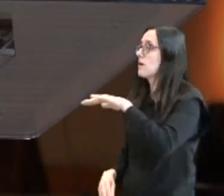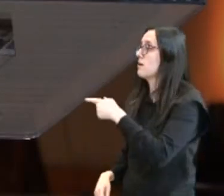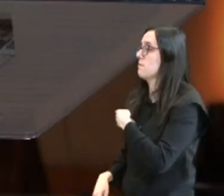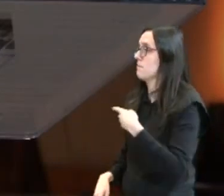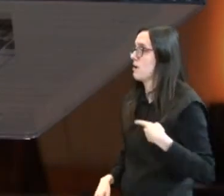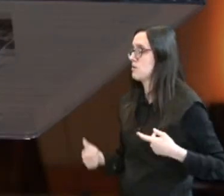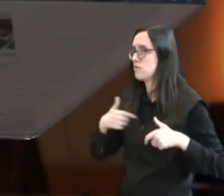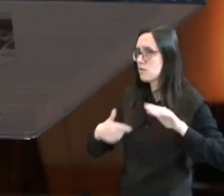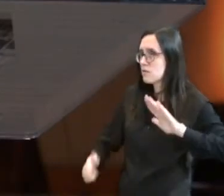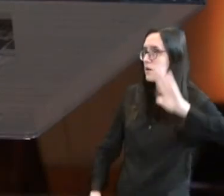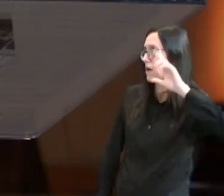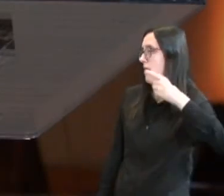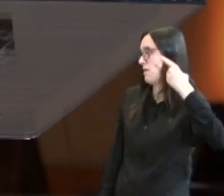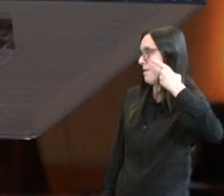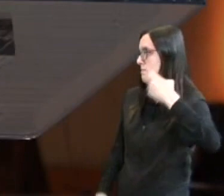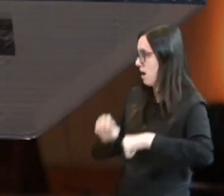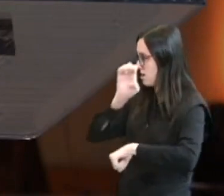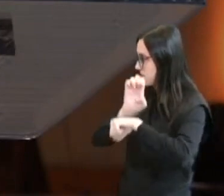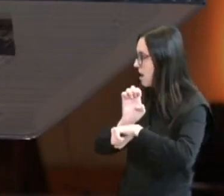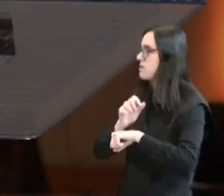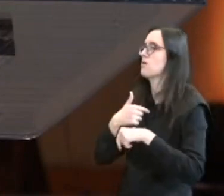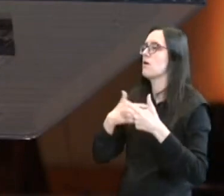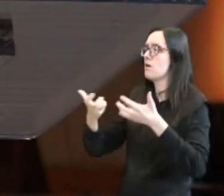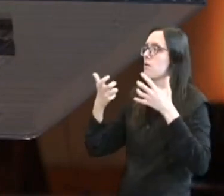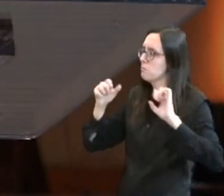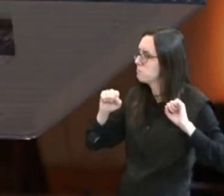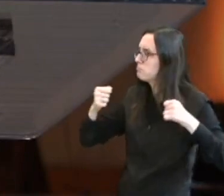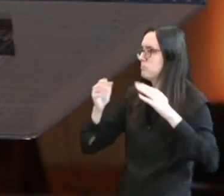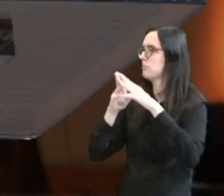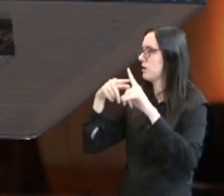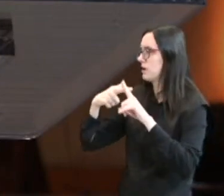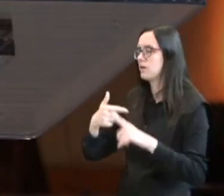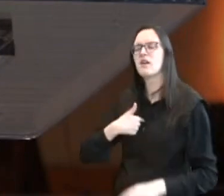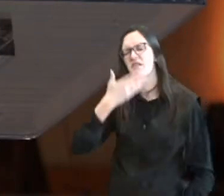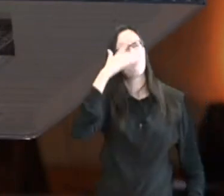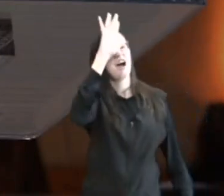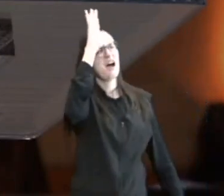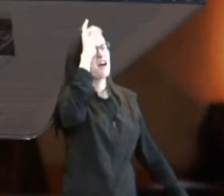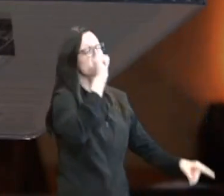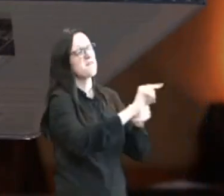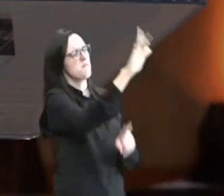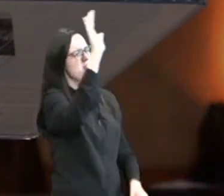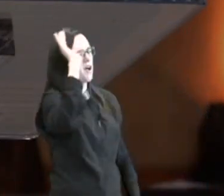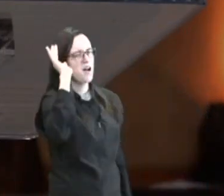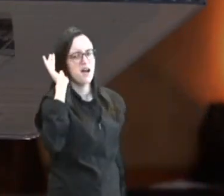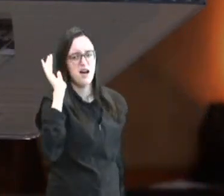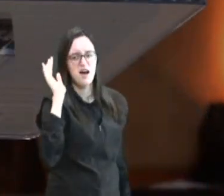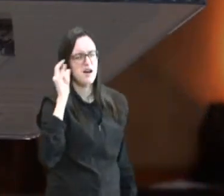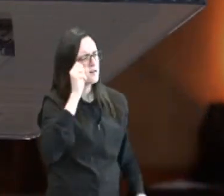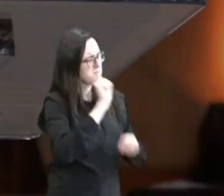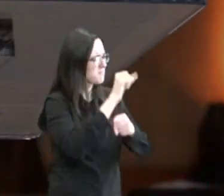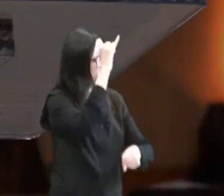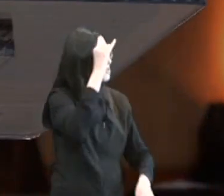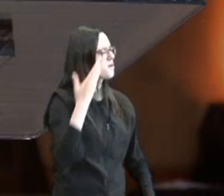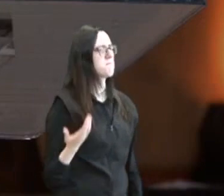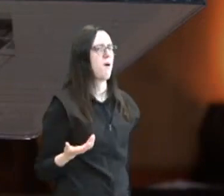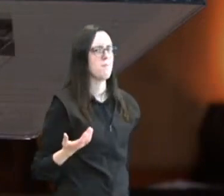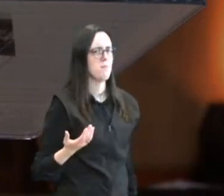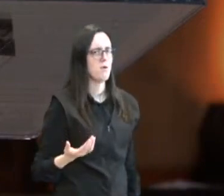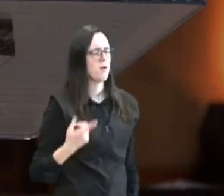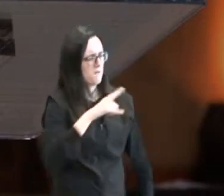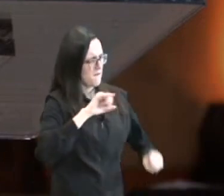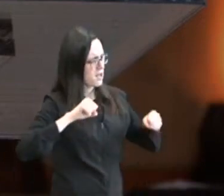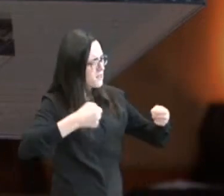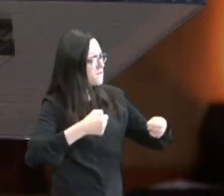como candidato a deputado estadual para defender a igreja. Eu falei, vai embora, rapaz, deixa de ser bobo, você vai